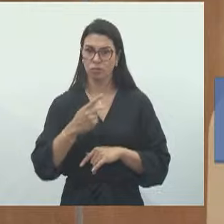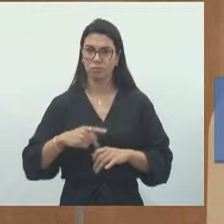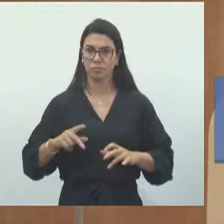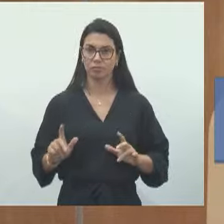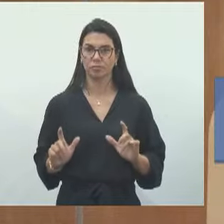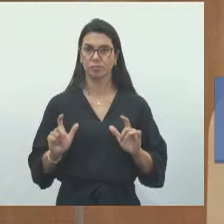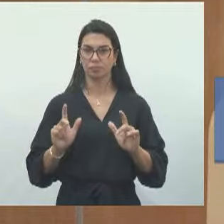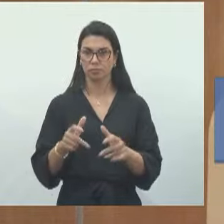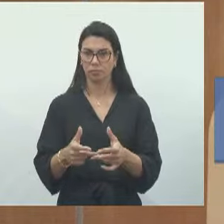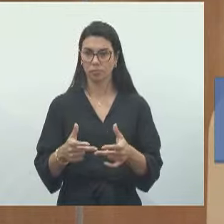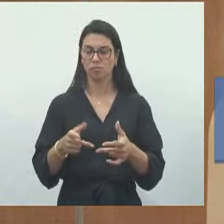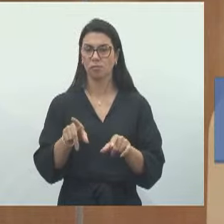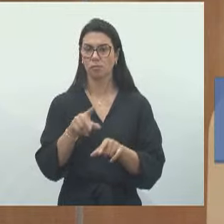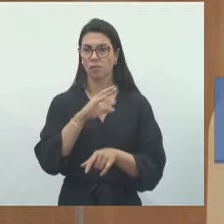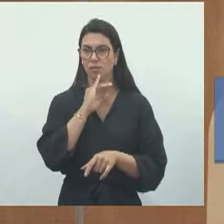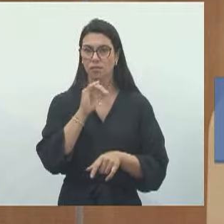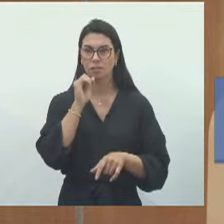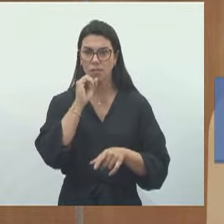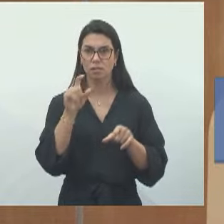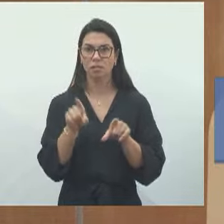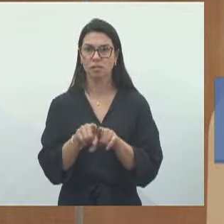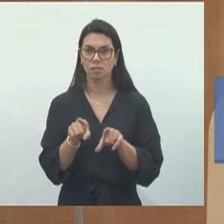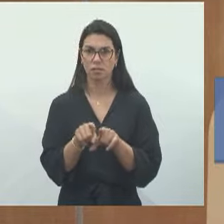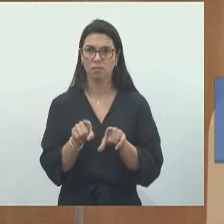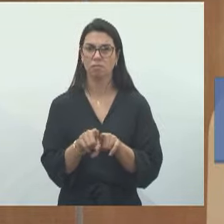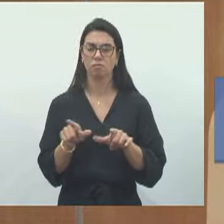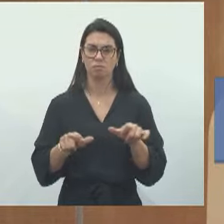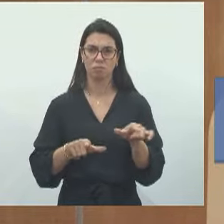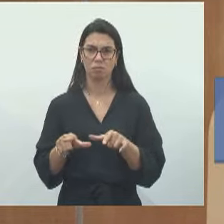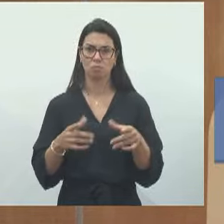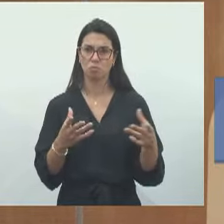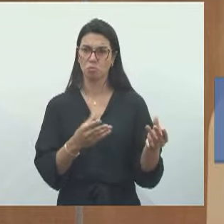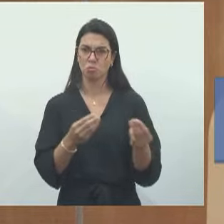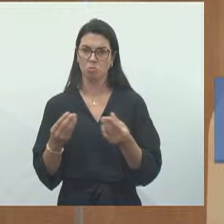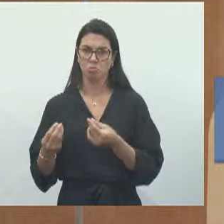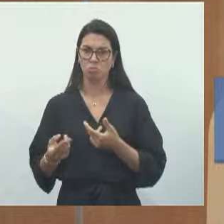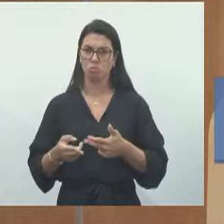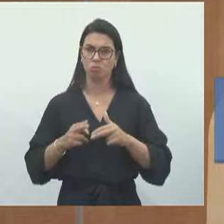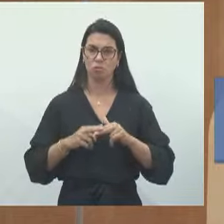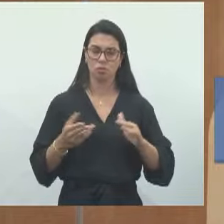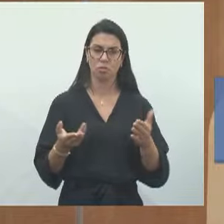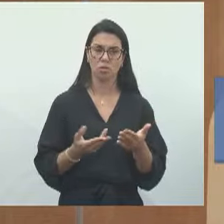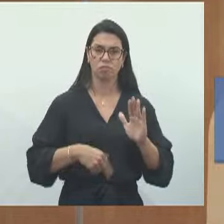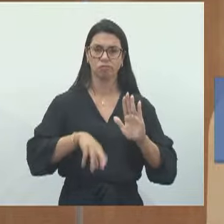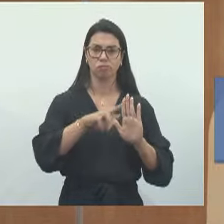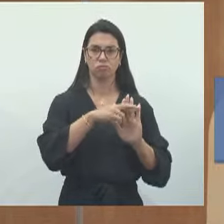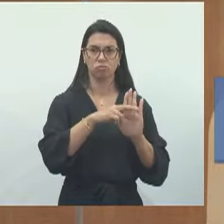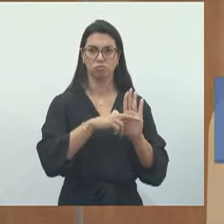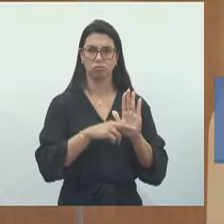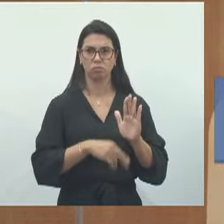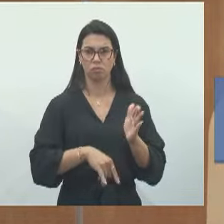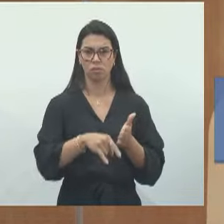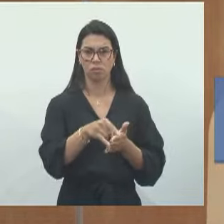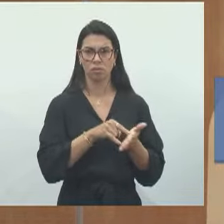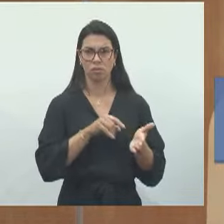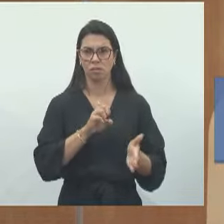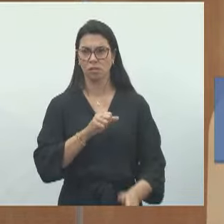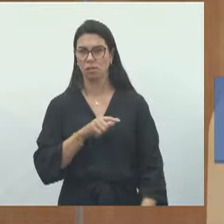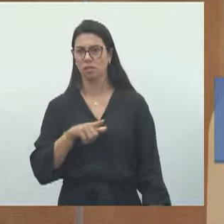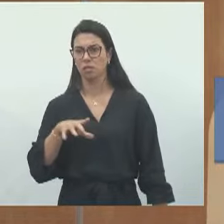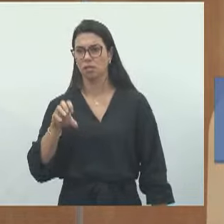prefeito Isaías, que trabalhou muito e regularizou todinho a situação da Santa Casa. A Santa Casa hoje tem todos os selos necessários